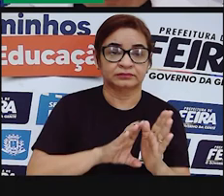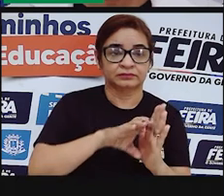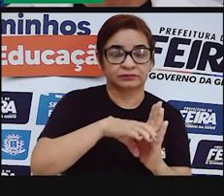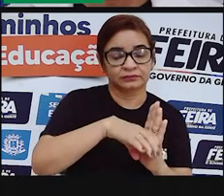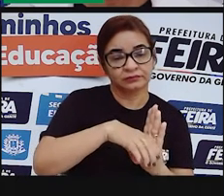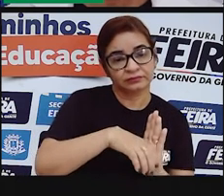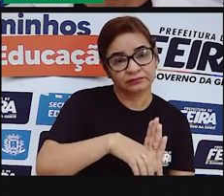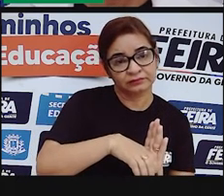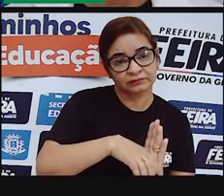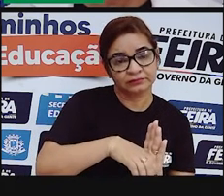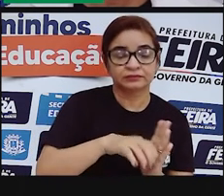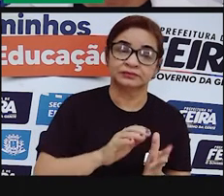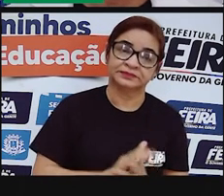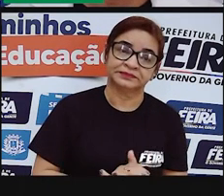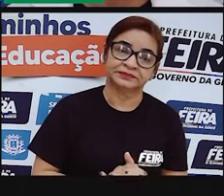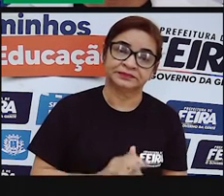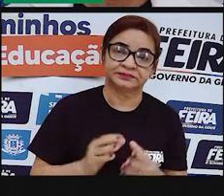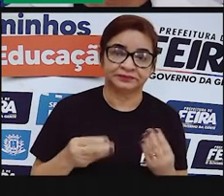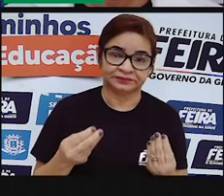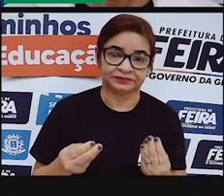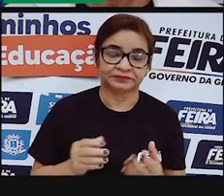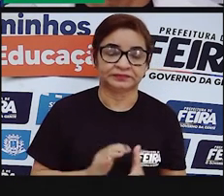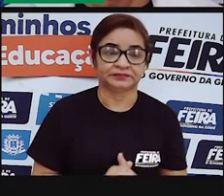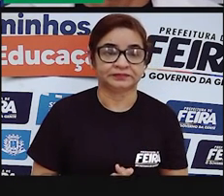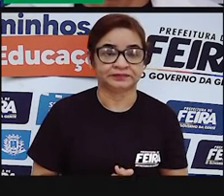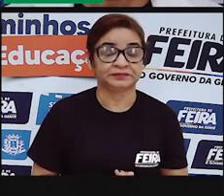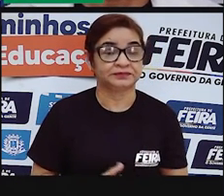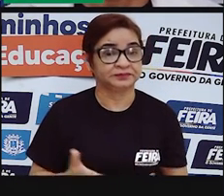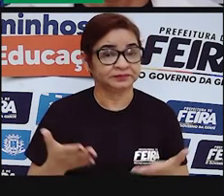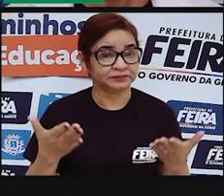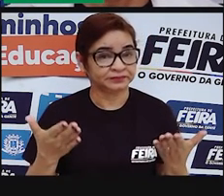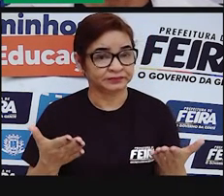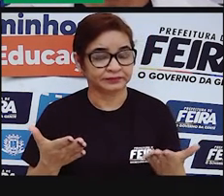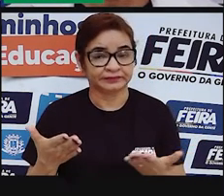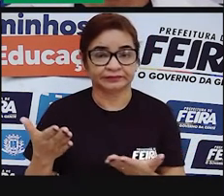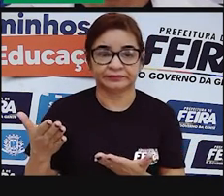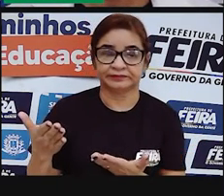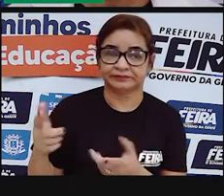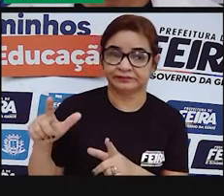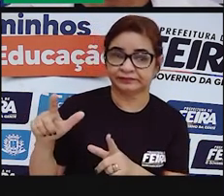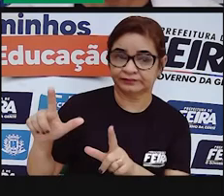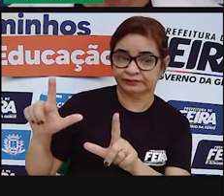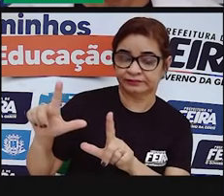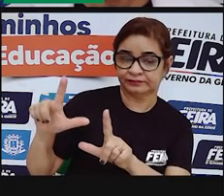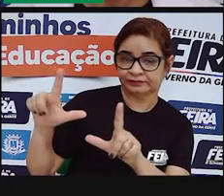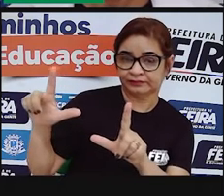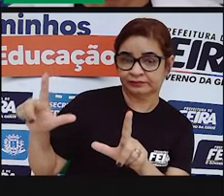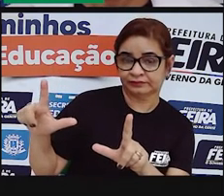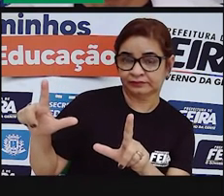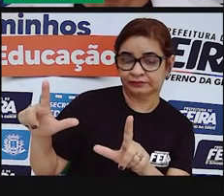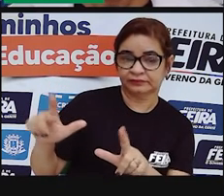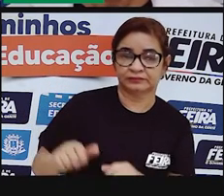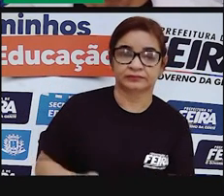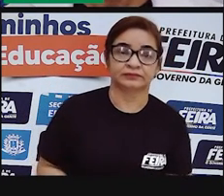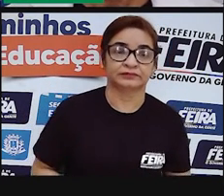que dizemos, em determinados contextos, em determinadas circunstâncias.